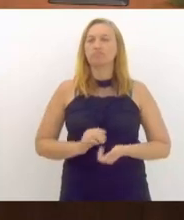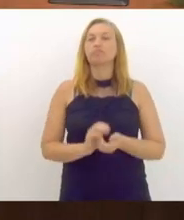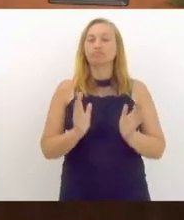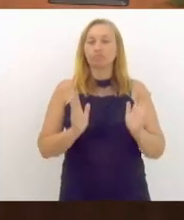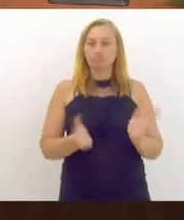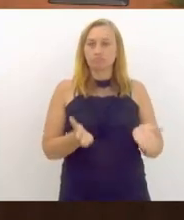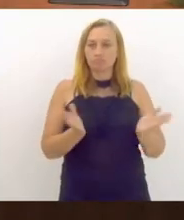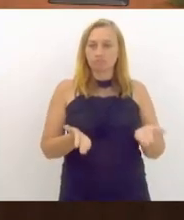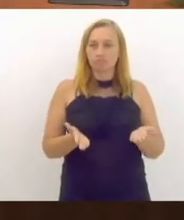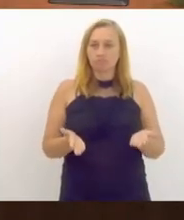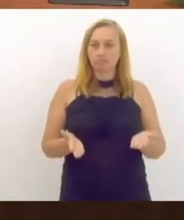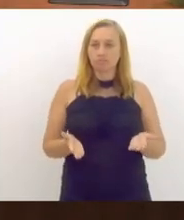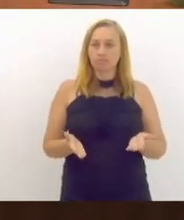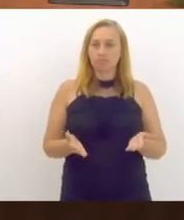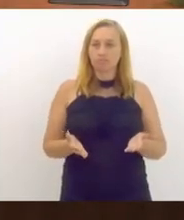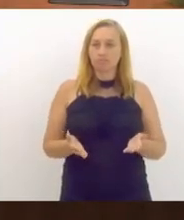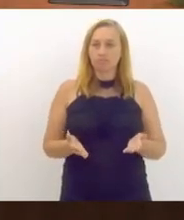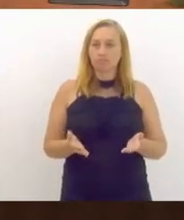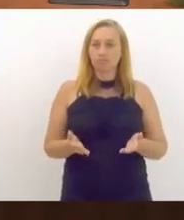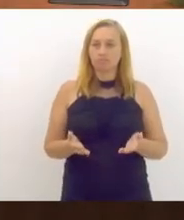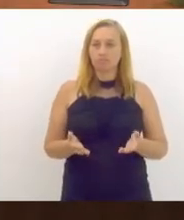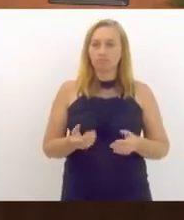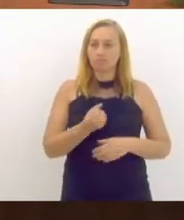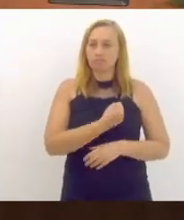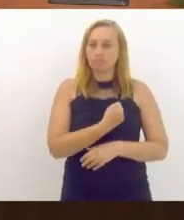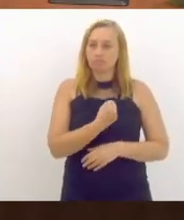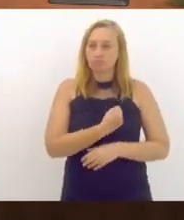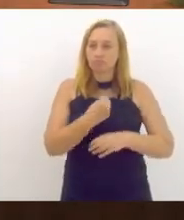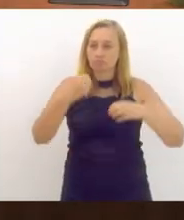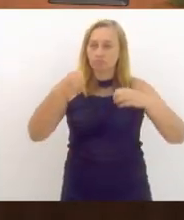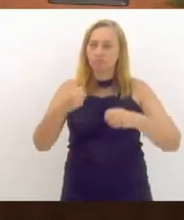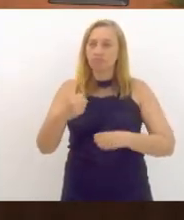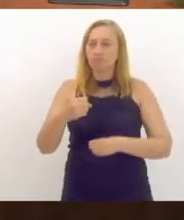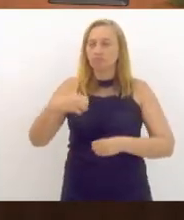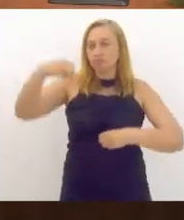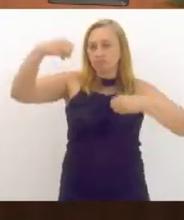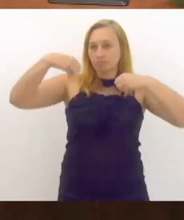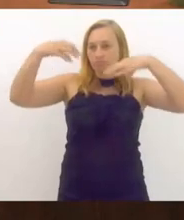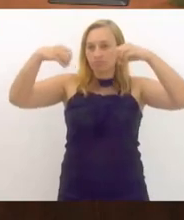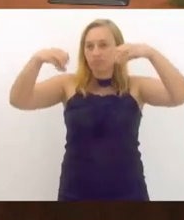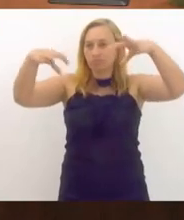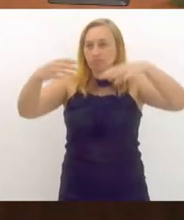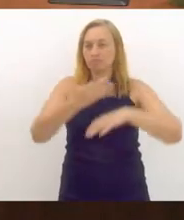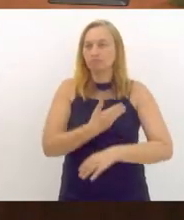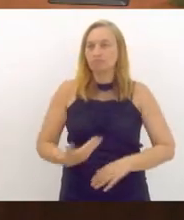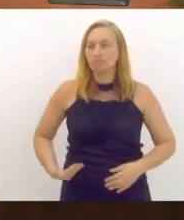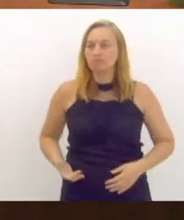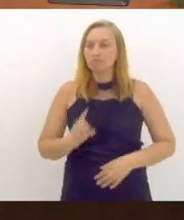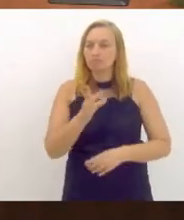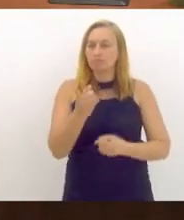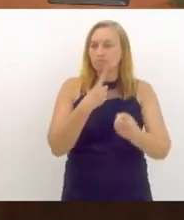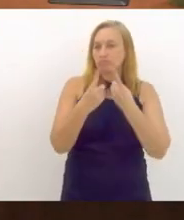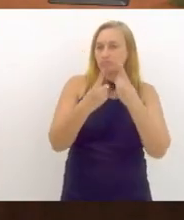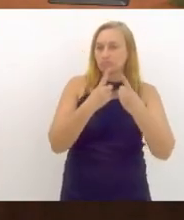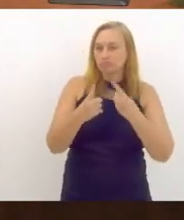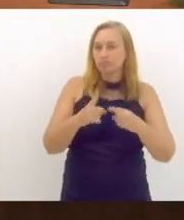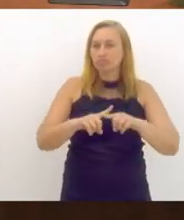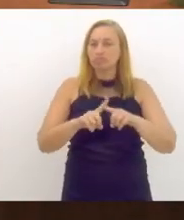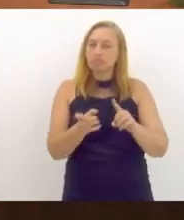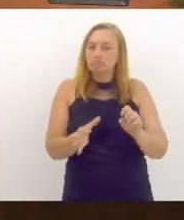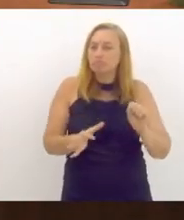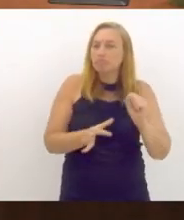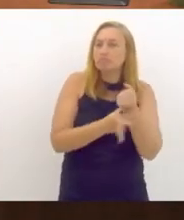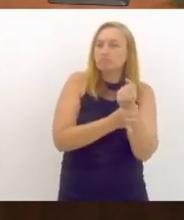o item iluminação pública, presidente Rodrigo Bacelar, é um item hoje que não é só a questão da iluminação das vias, é o item de